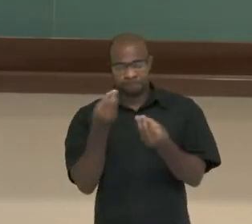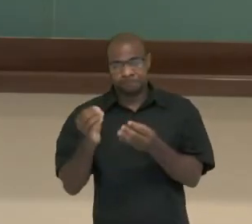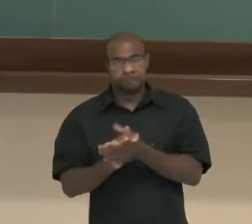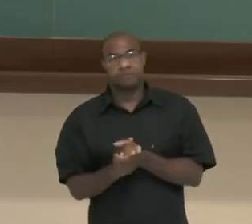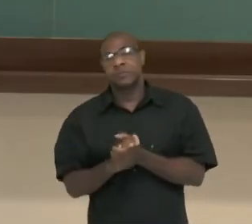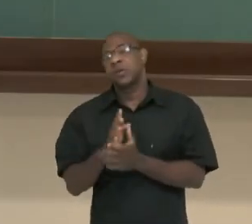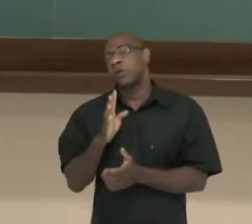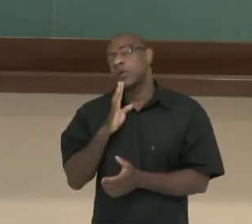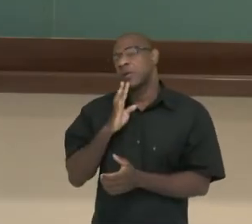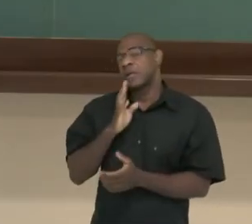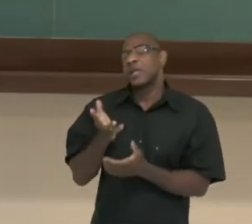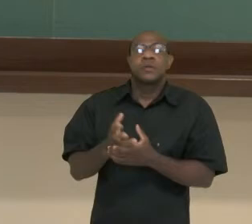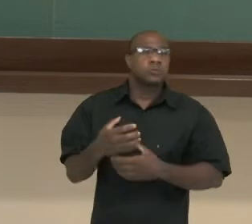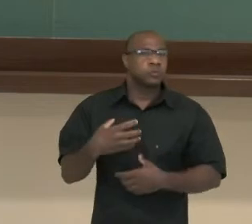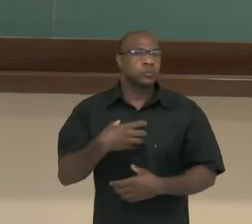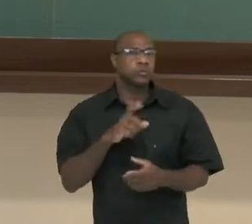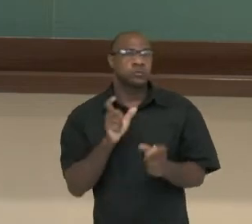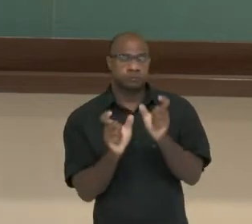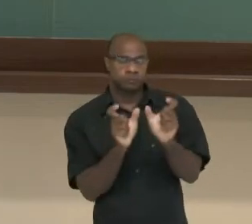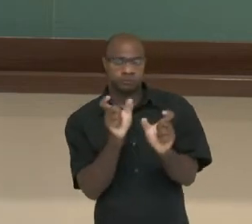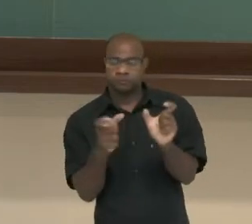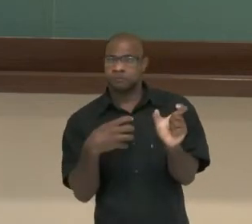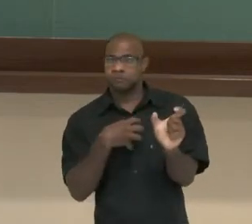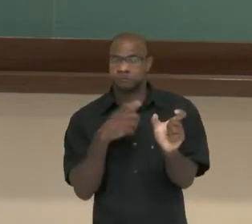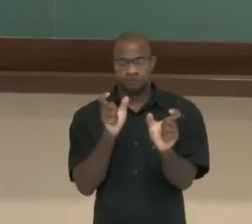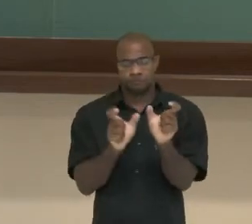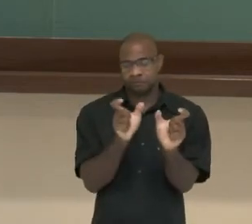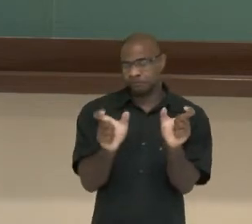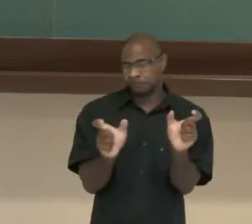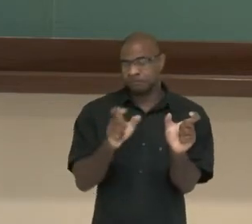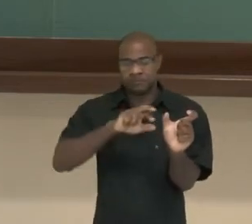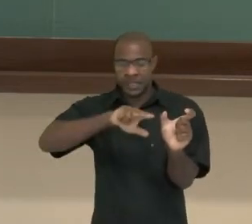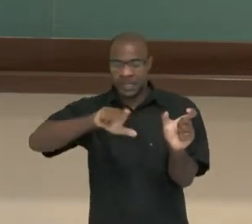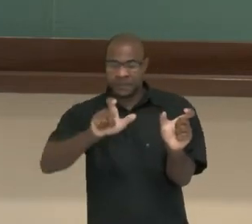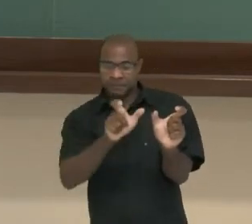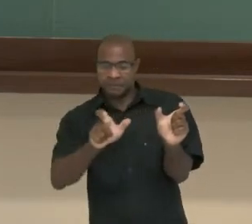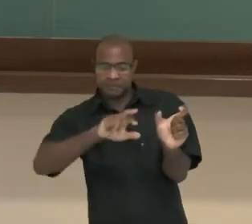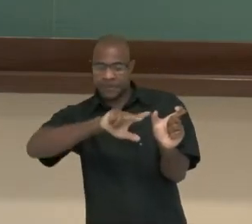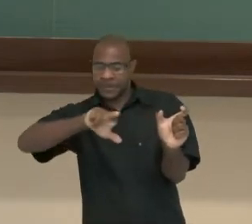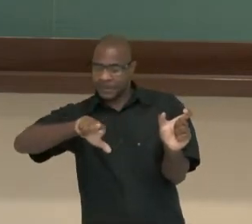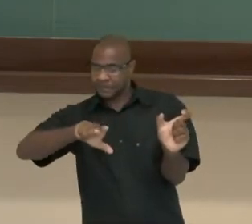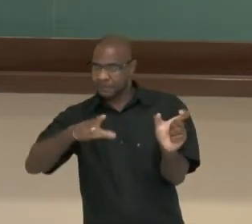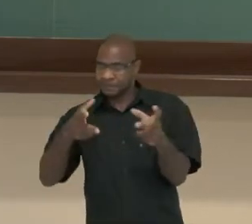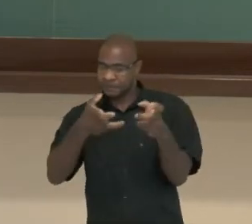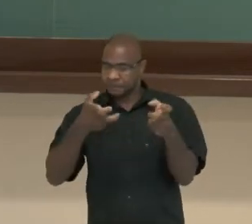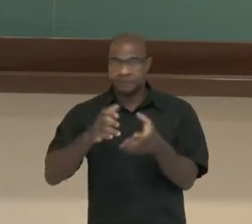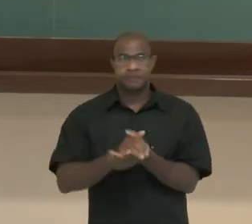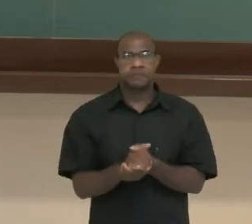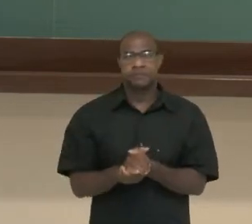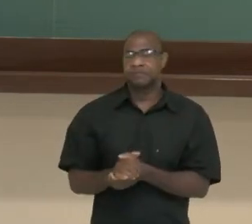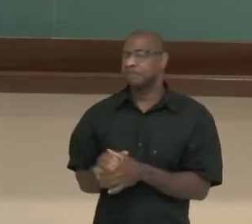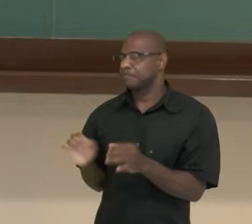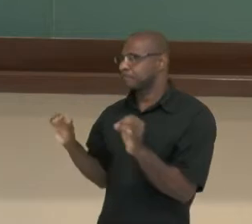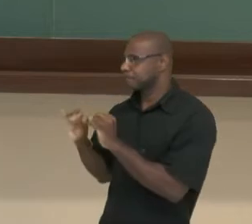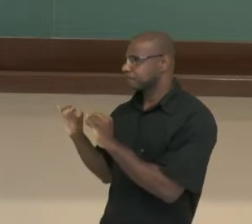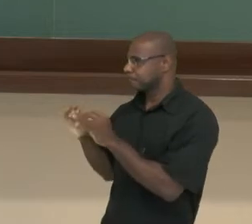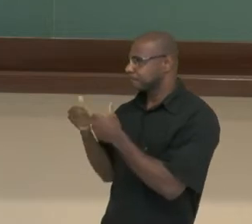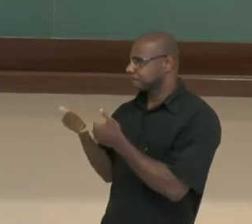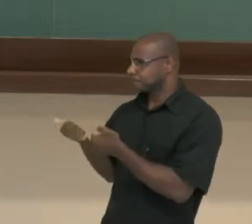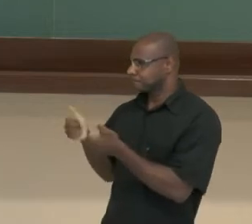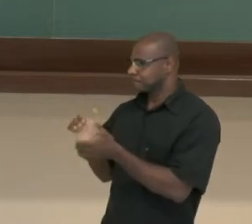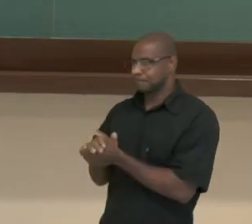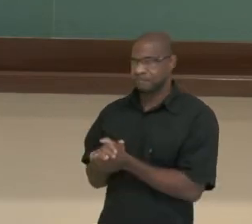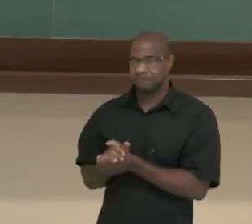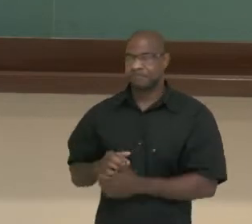reconhecer o efeito de sentido decorrente da escolha de uma determinada palavra ou expressão. Oi, Val, tudo tranquilo? Como é